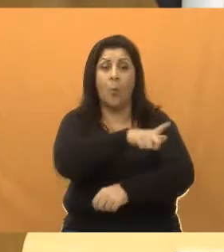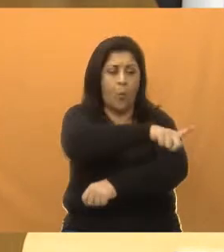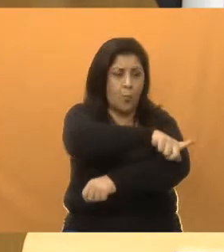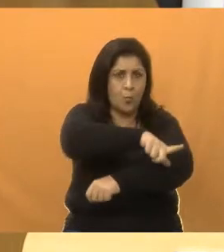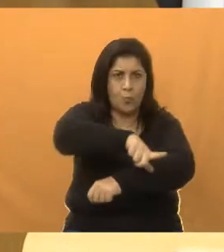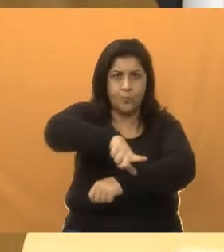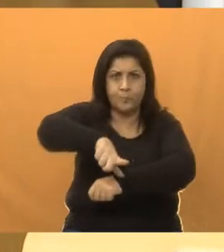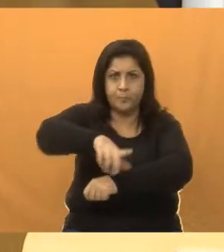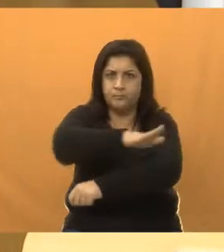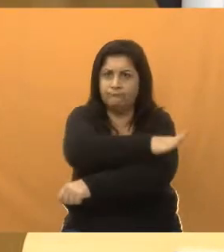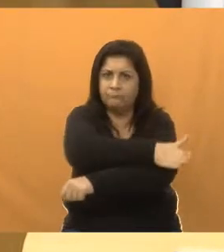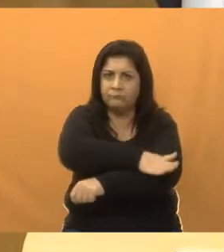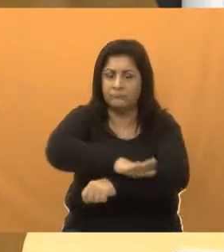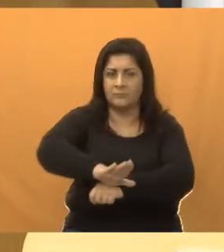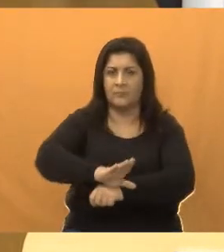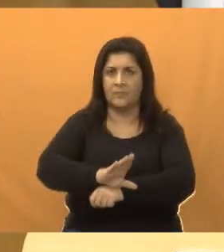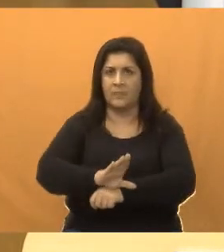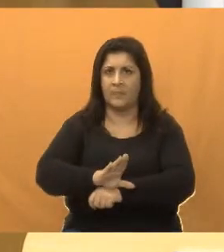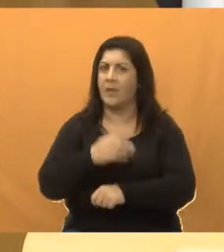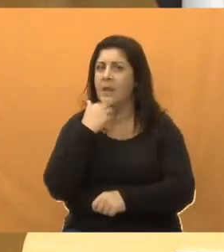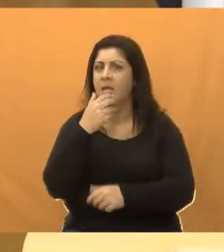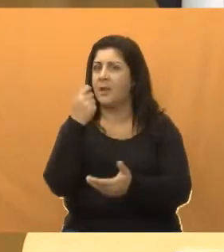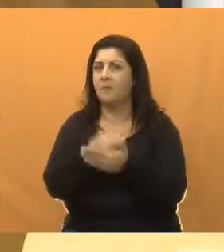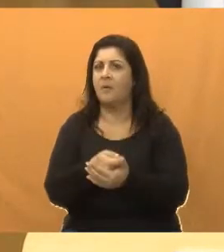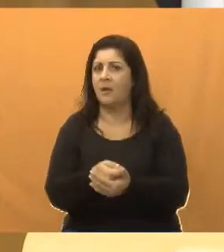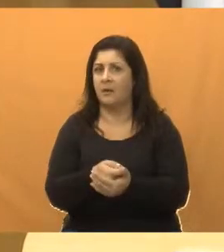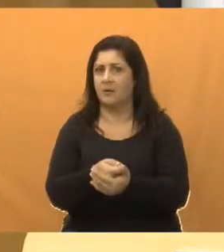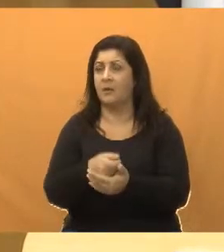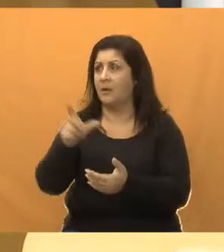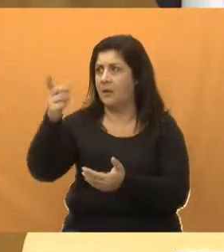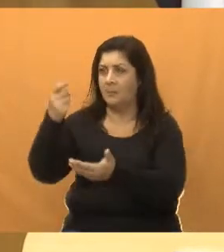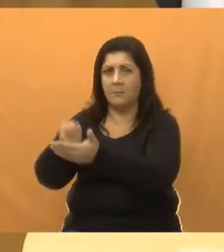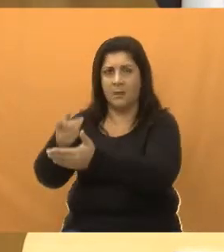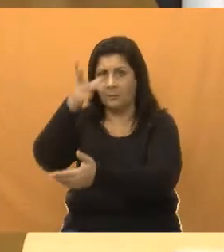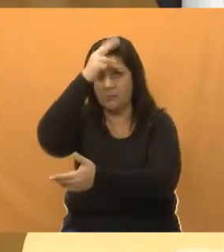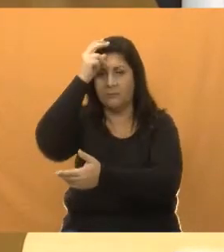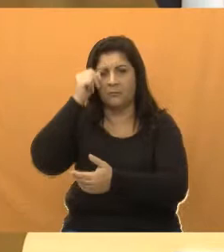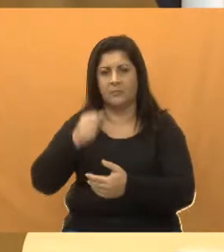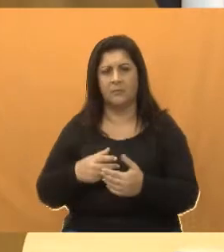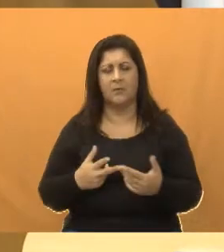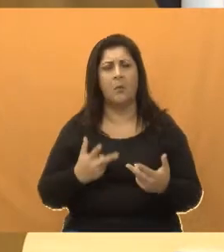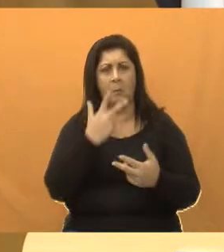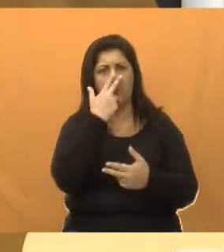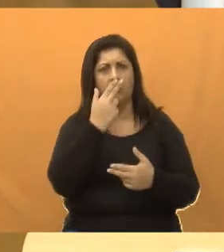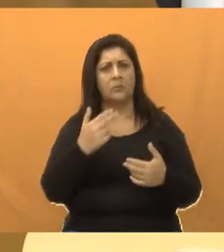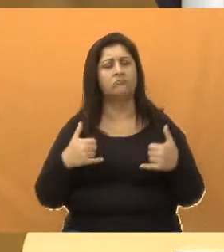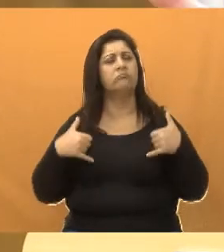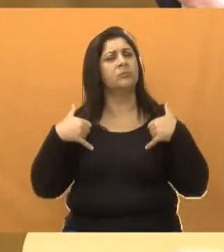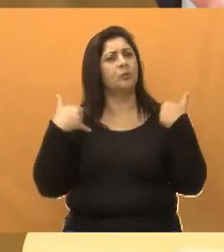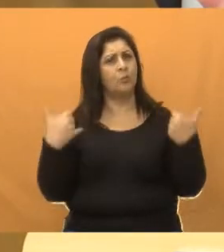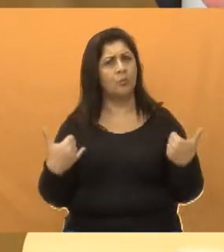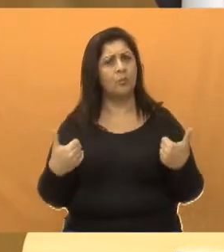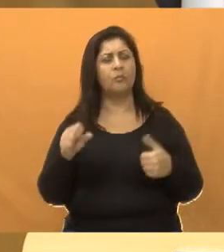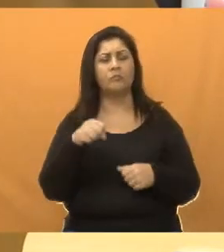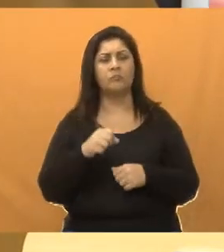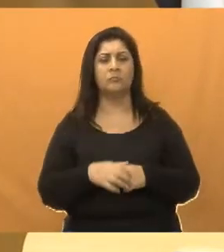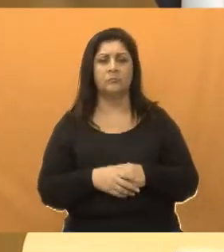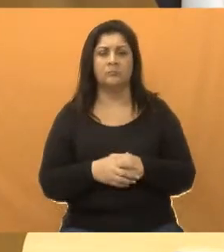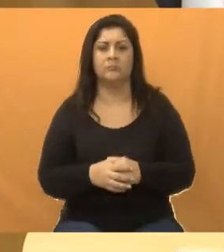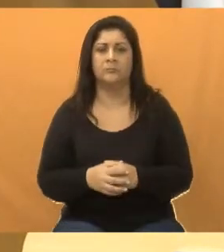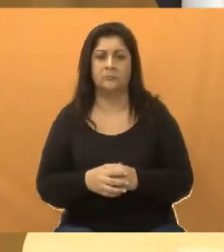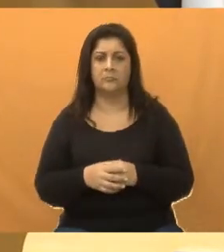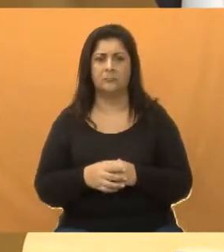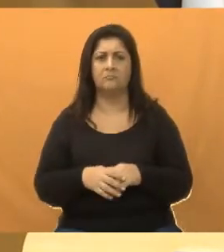feitos e não se cobra? Não se cobra um asfalto nessa administração. Por isso eu me sinto muito orgulhoso de fazer parte desse governo. E aqui eu